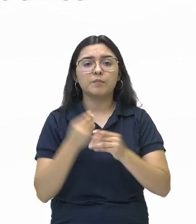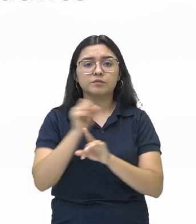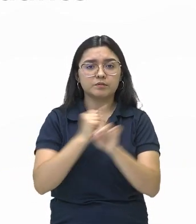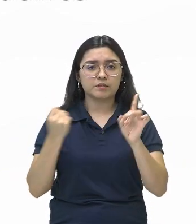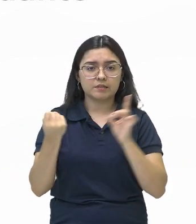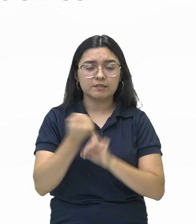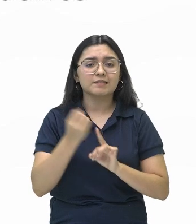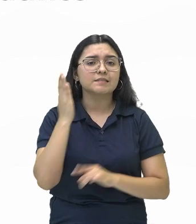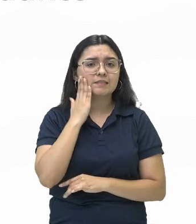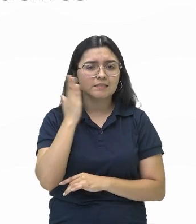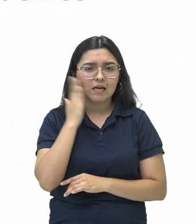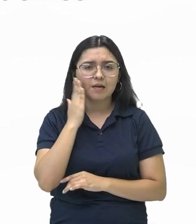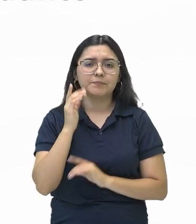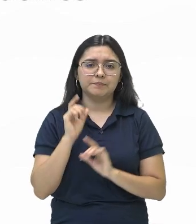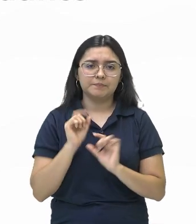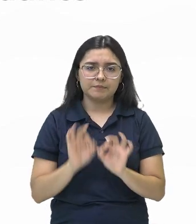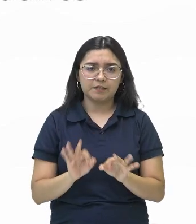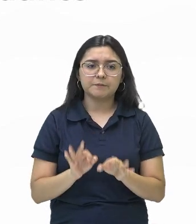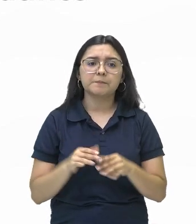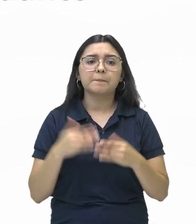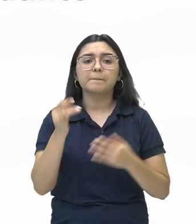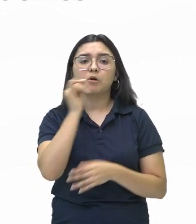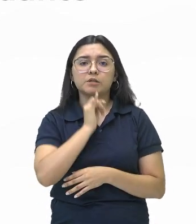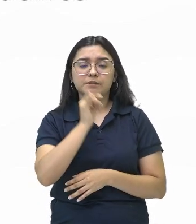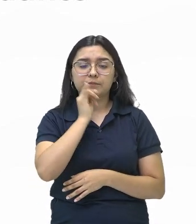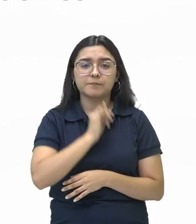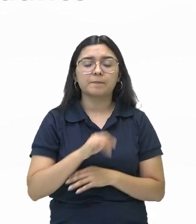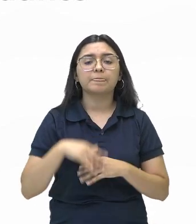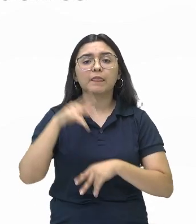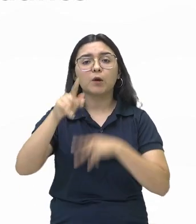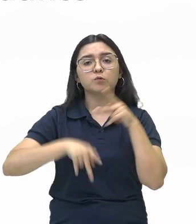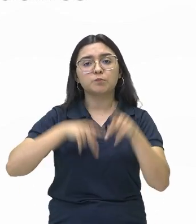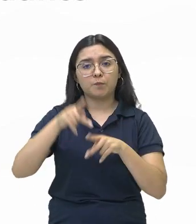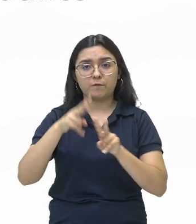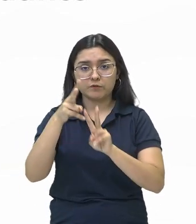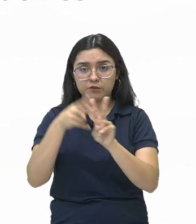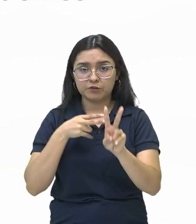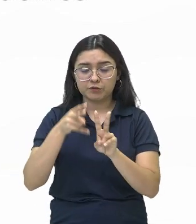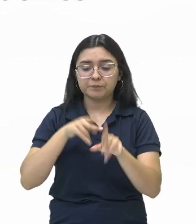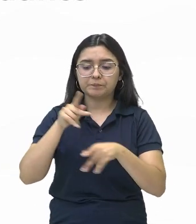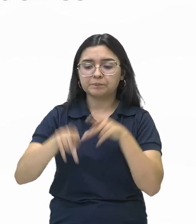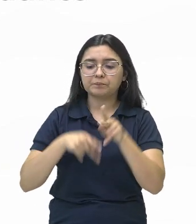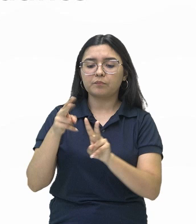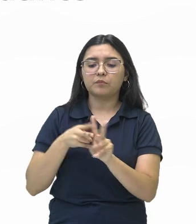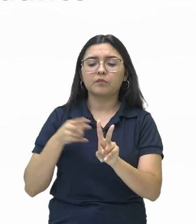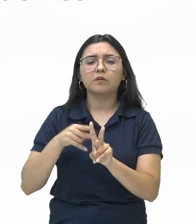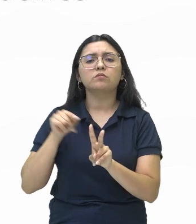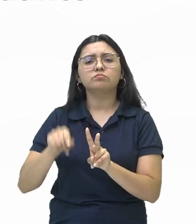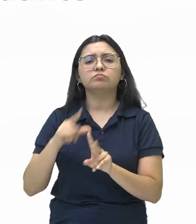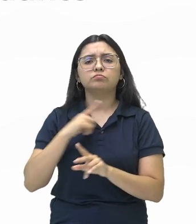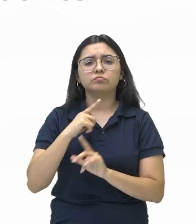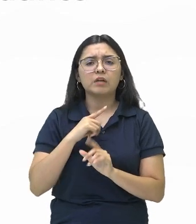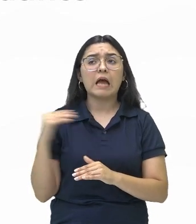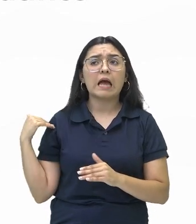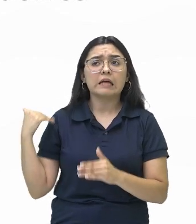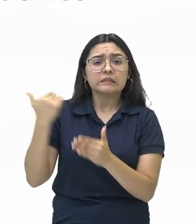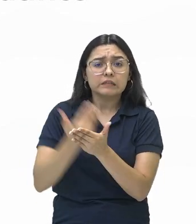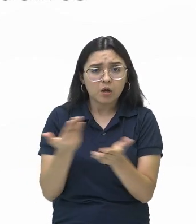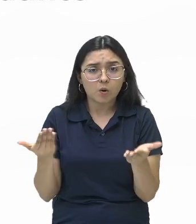A gente sabe muito bem disso daí. Por exemplo, os povos indígenas, eles enfrentam o quê? Ainda